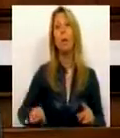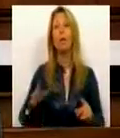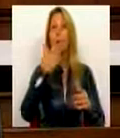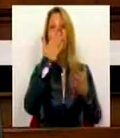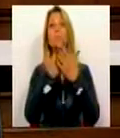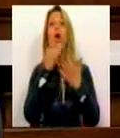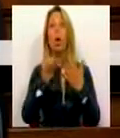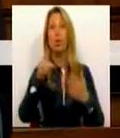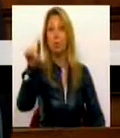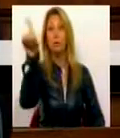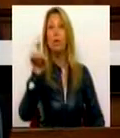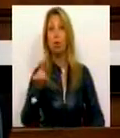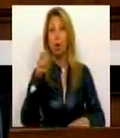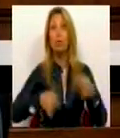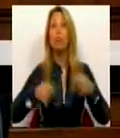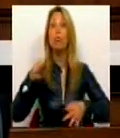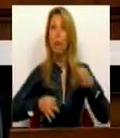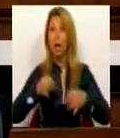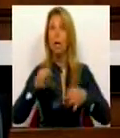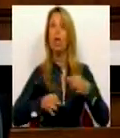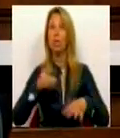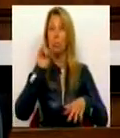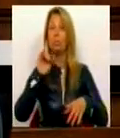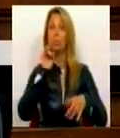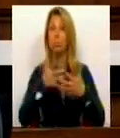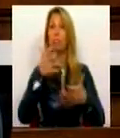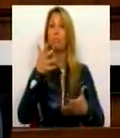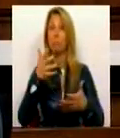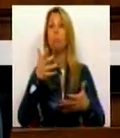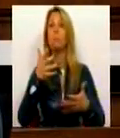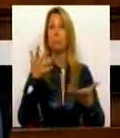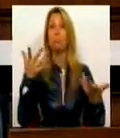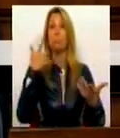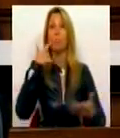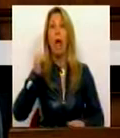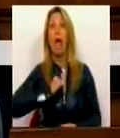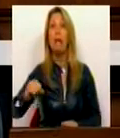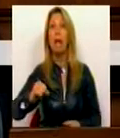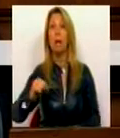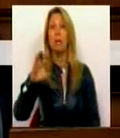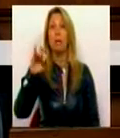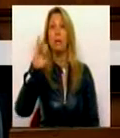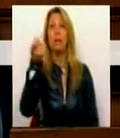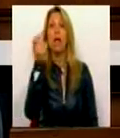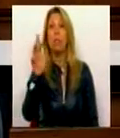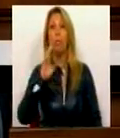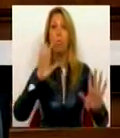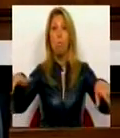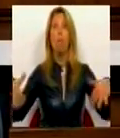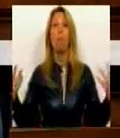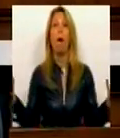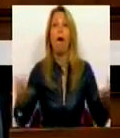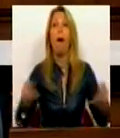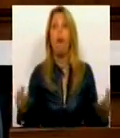perante nós questões jurídicas muito relevantes. Isto é, um ataque cyber pode justificar ou não uma reação